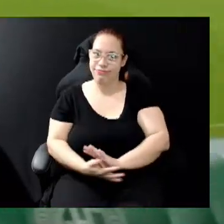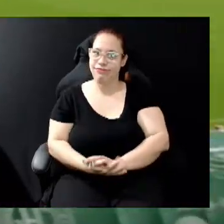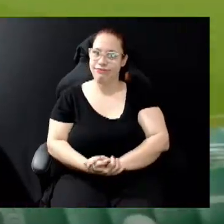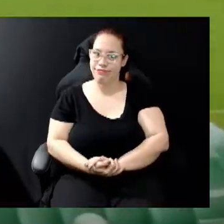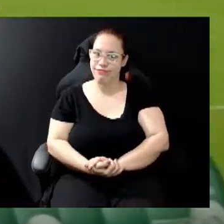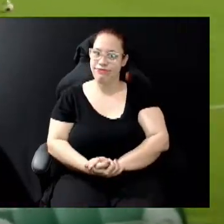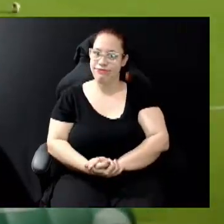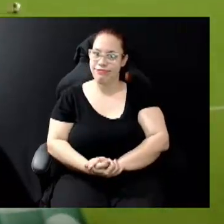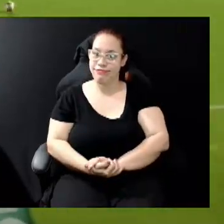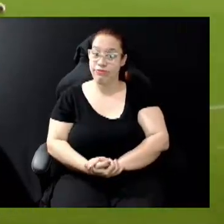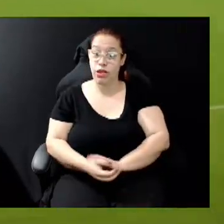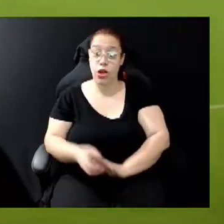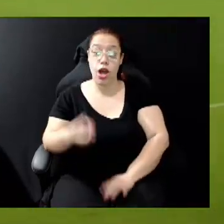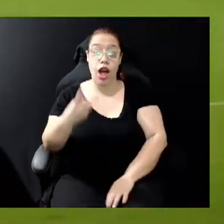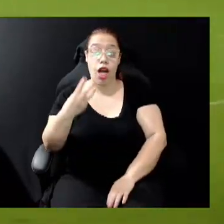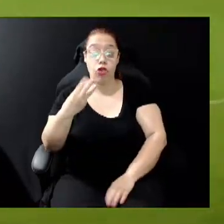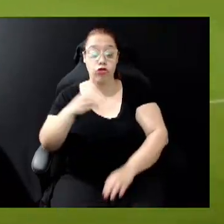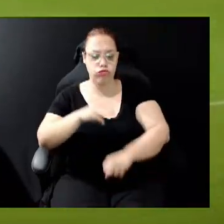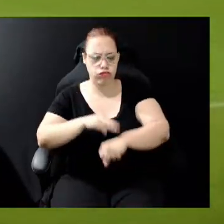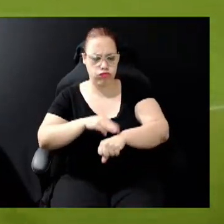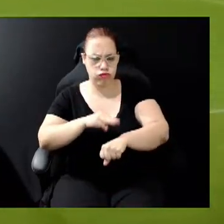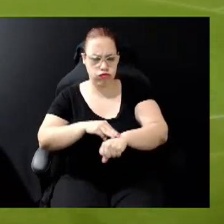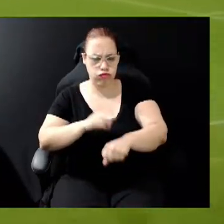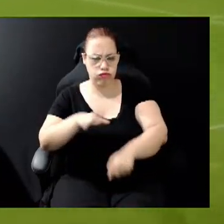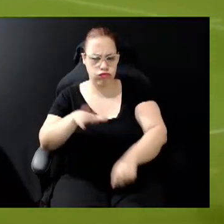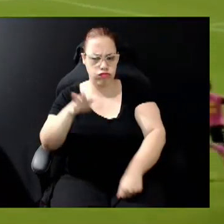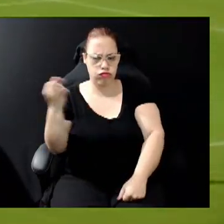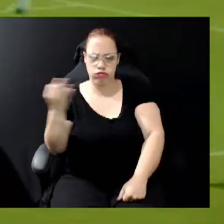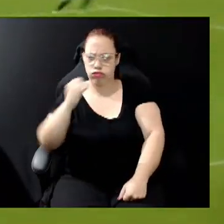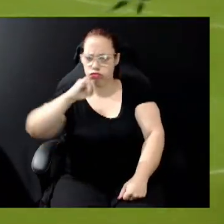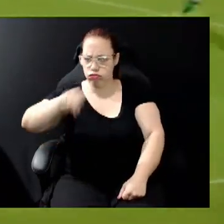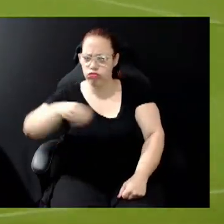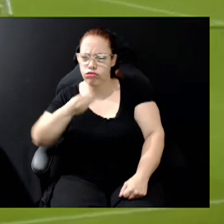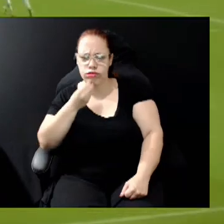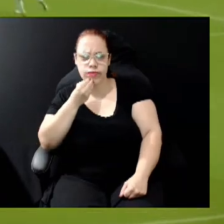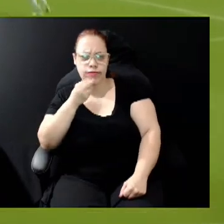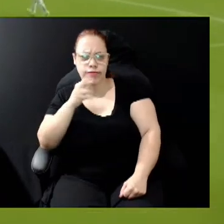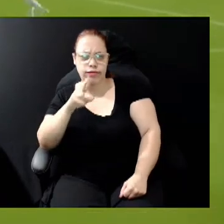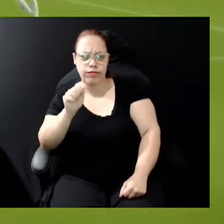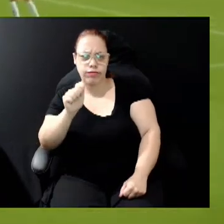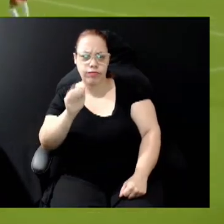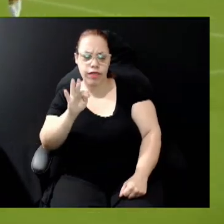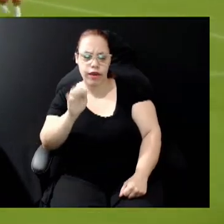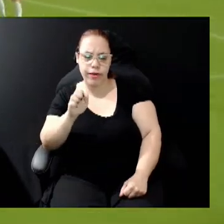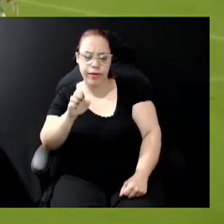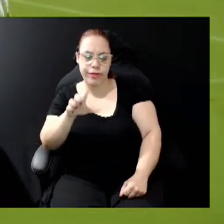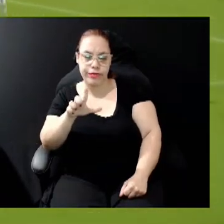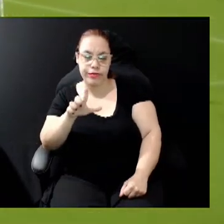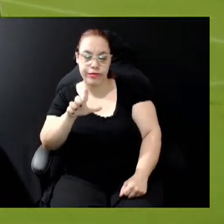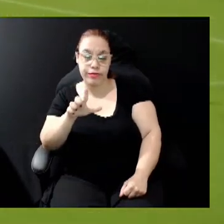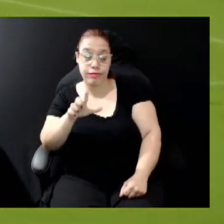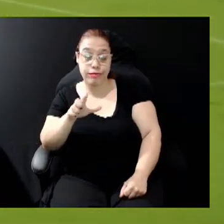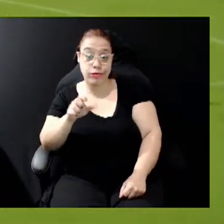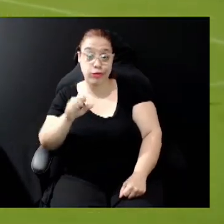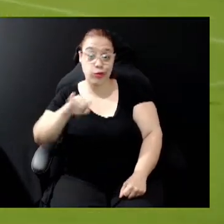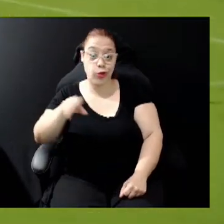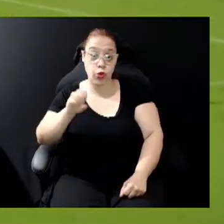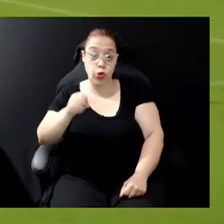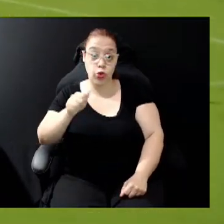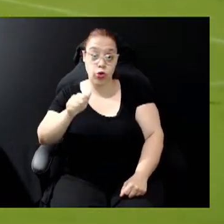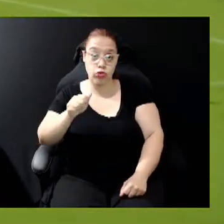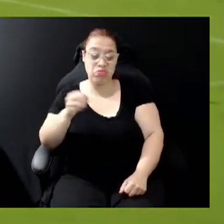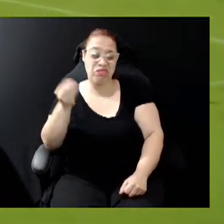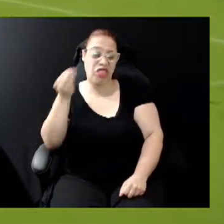Aos 23 minutos, mais uma ótima oportunidade, Rafael Bilu cruzou e João Marcelo fraquinho